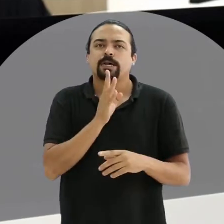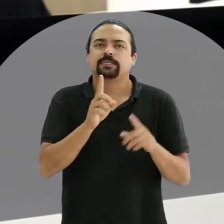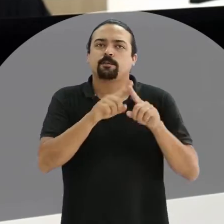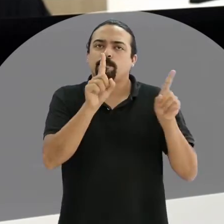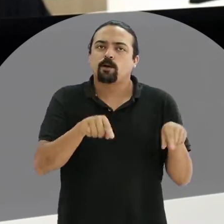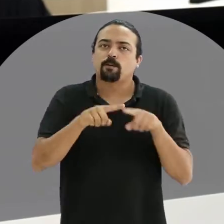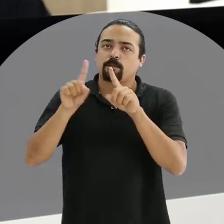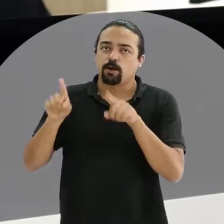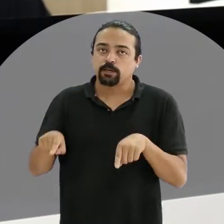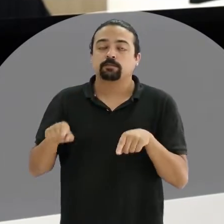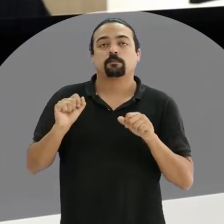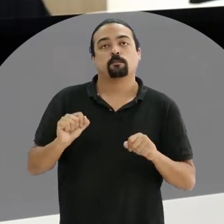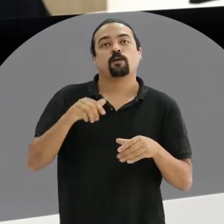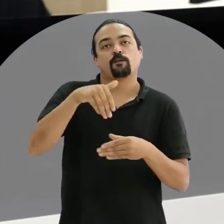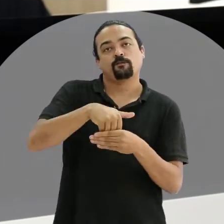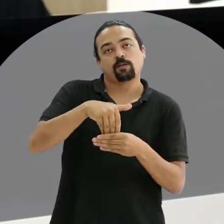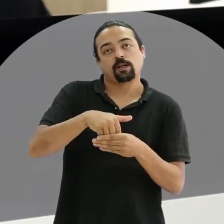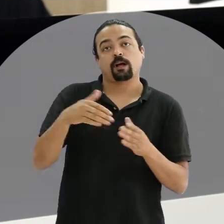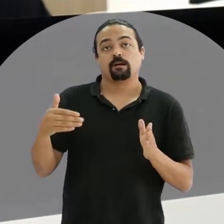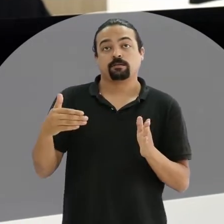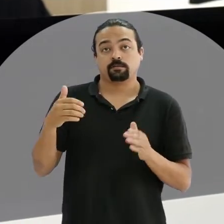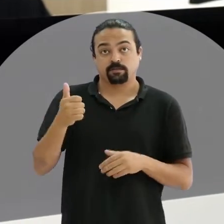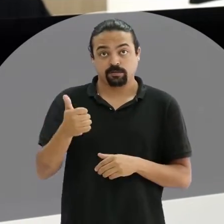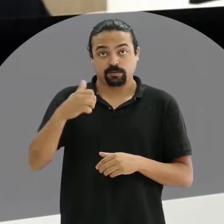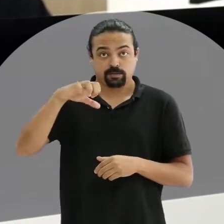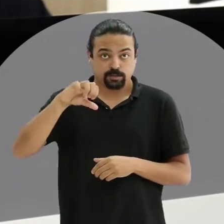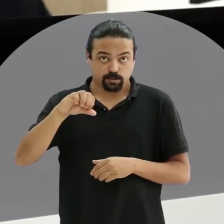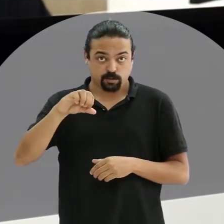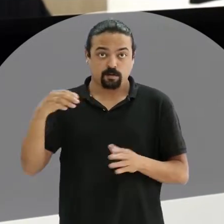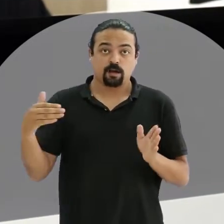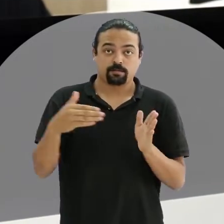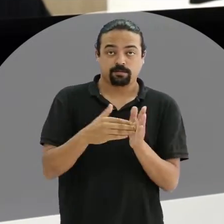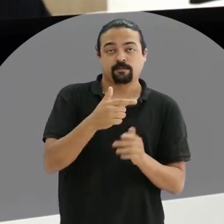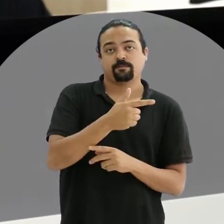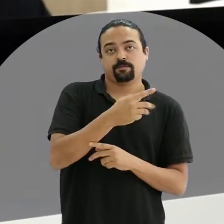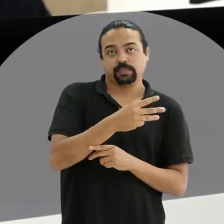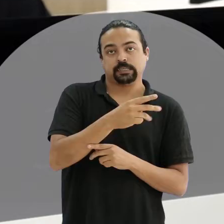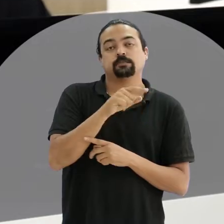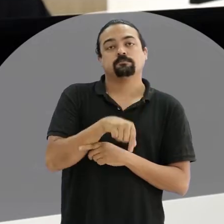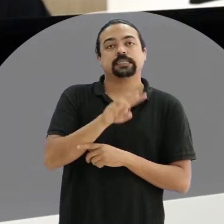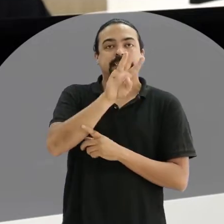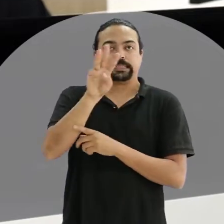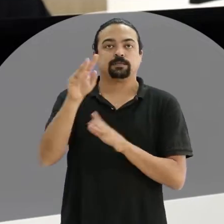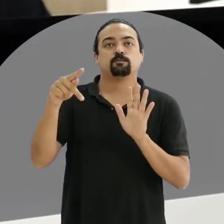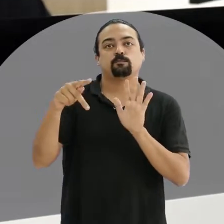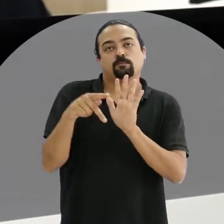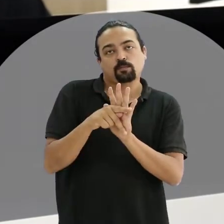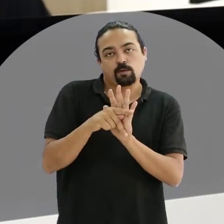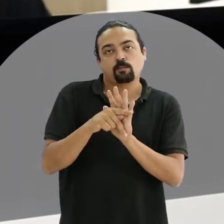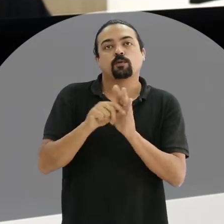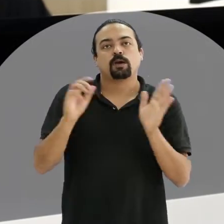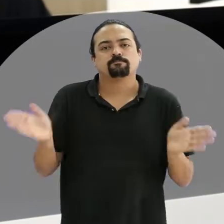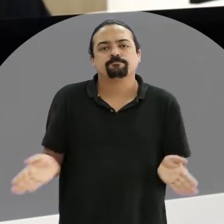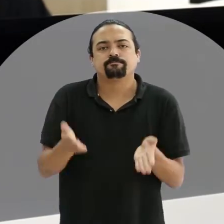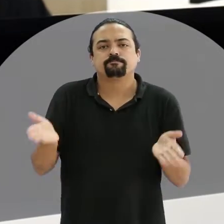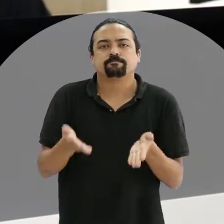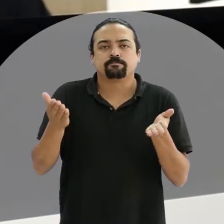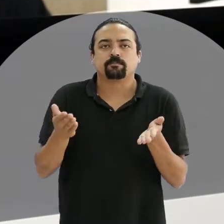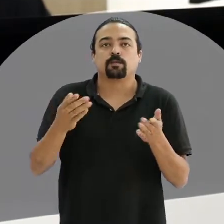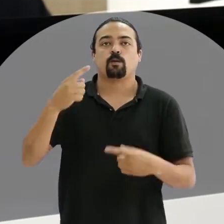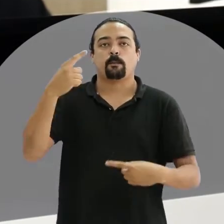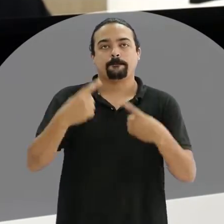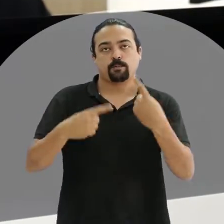em nossos representantes entre 19 e 23 de novembro no site da entidade, desenvolvida para